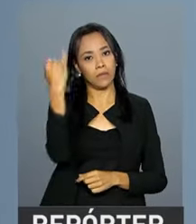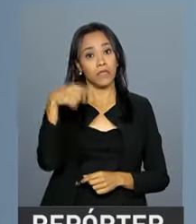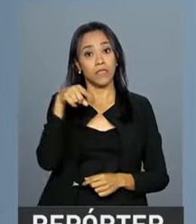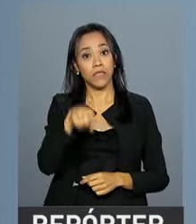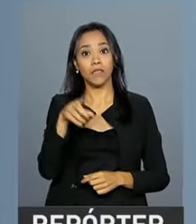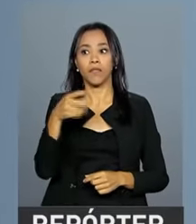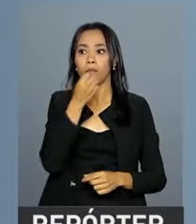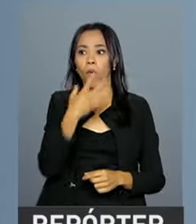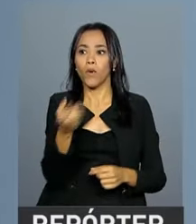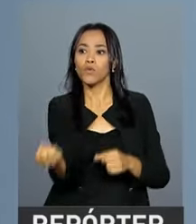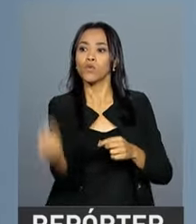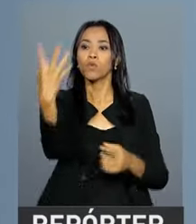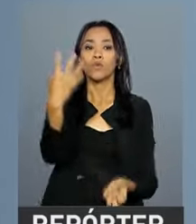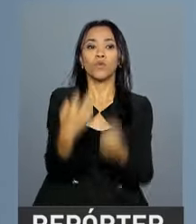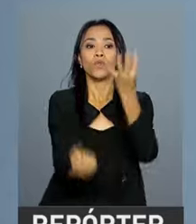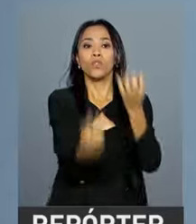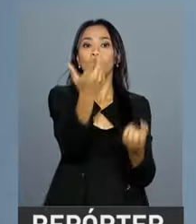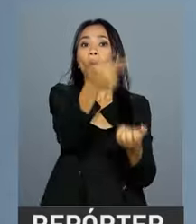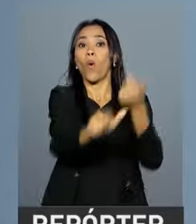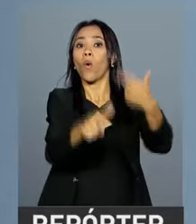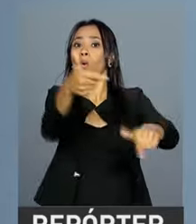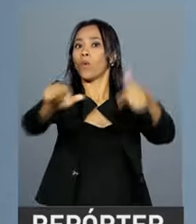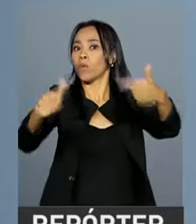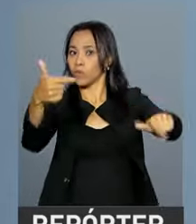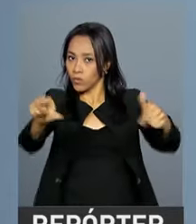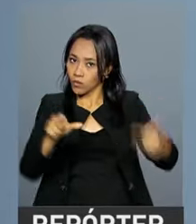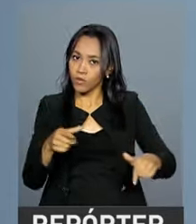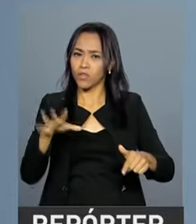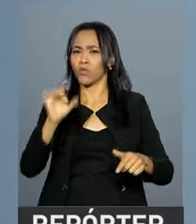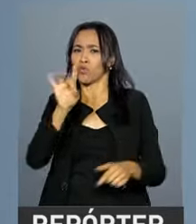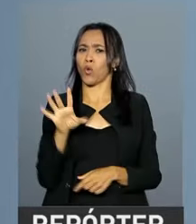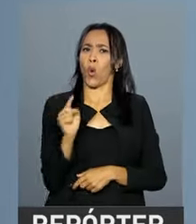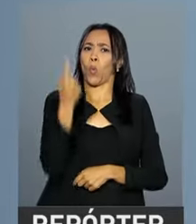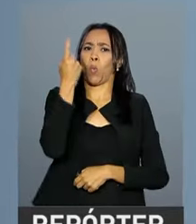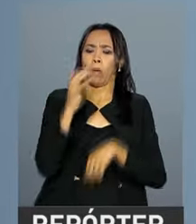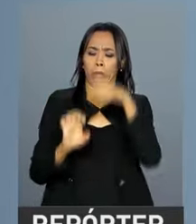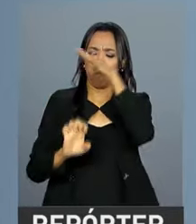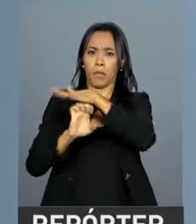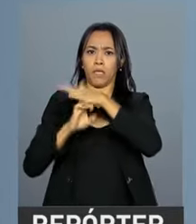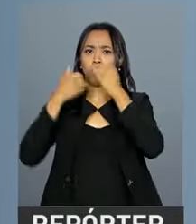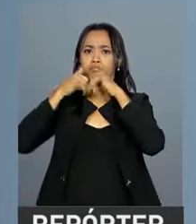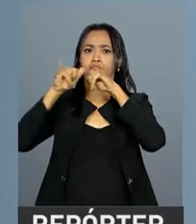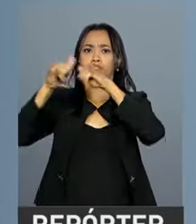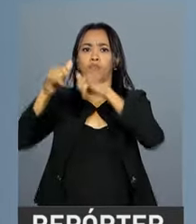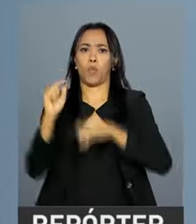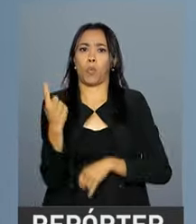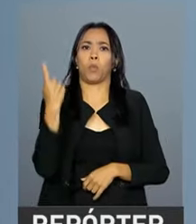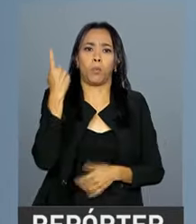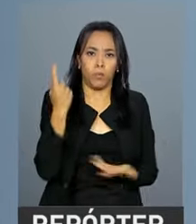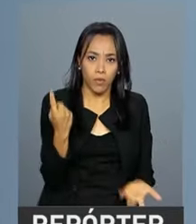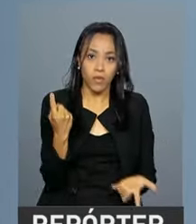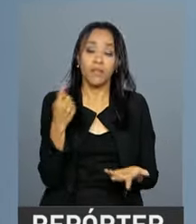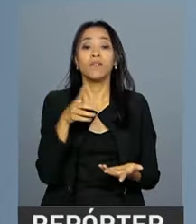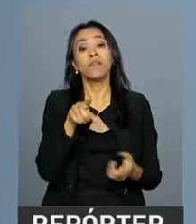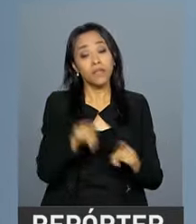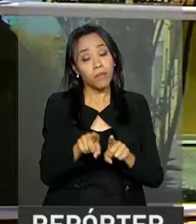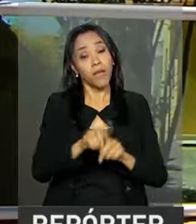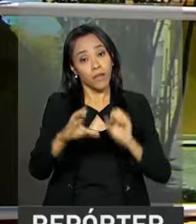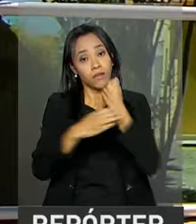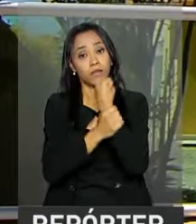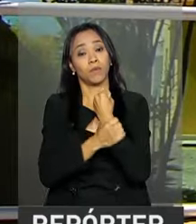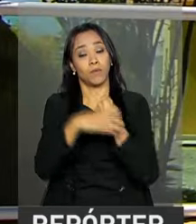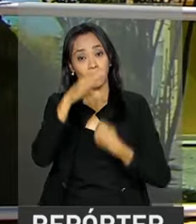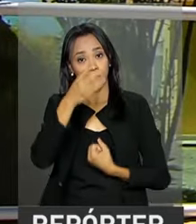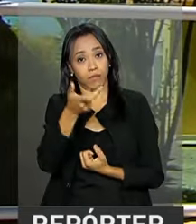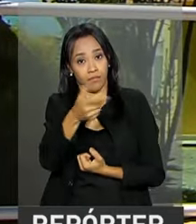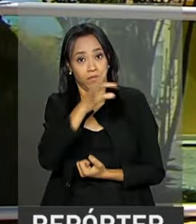competitividade pra empresa dele e com mais competitividade ele assegura o emprego e assegura a renda e do Cidadão